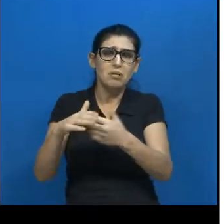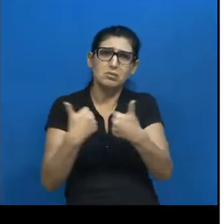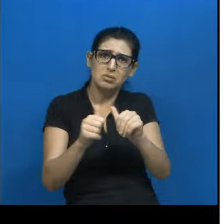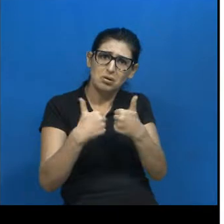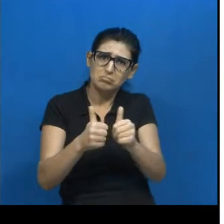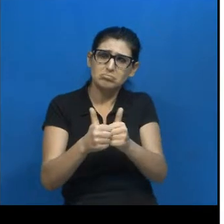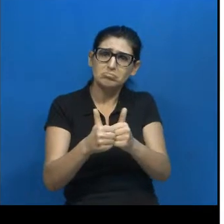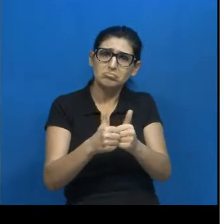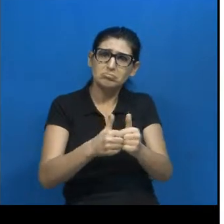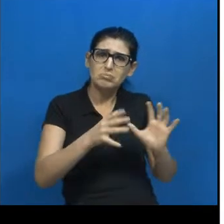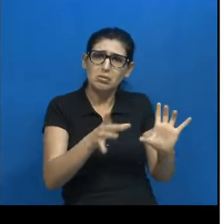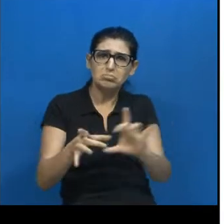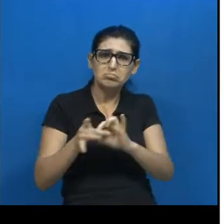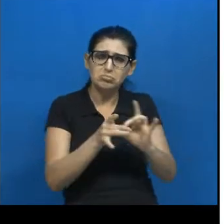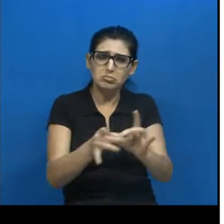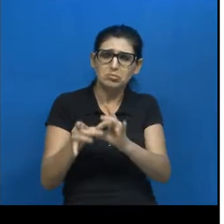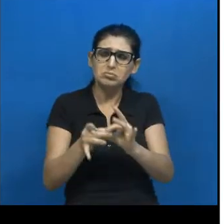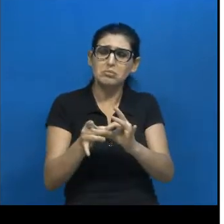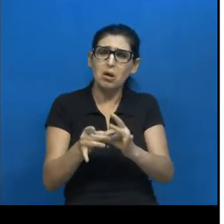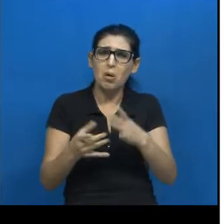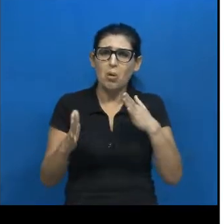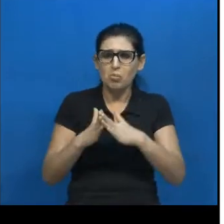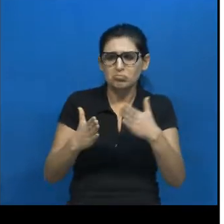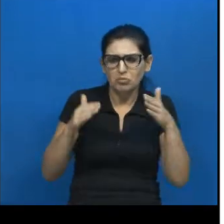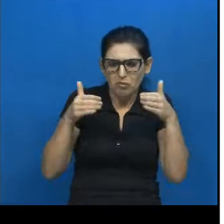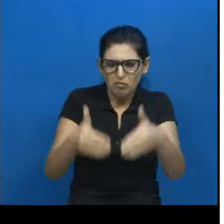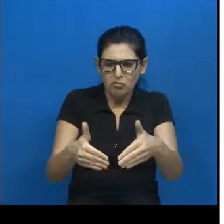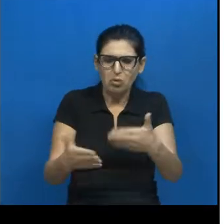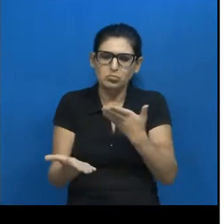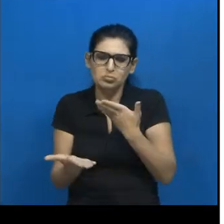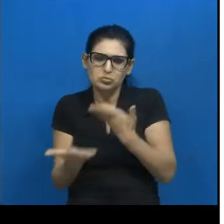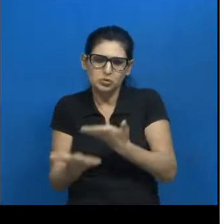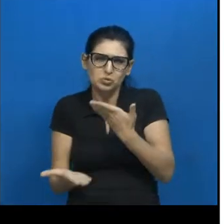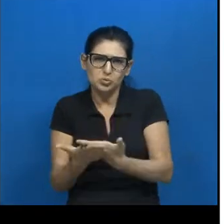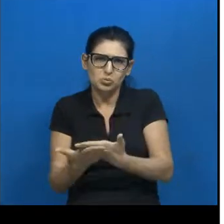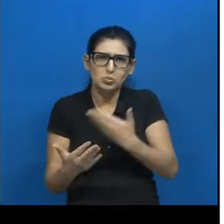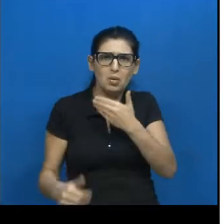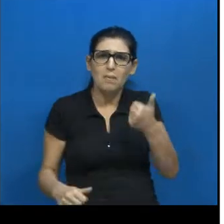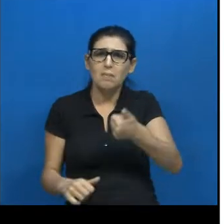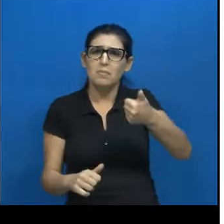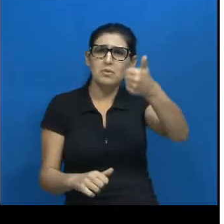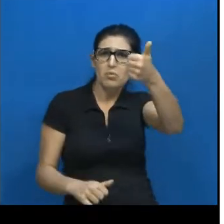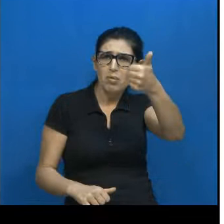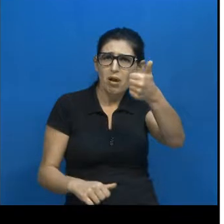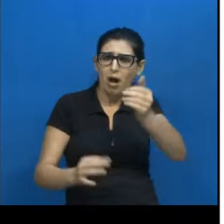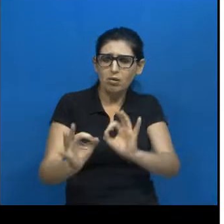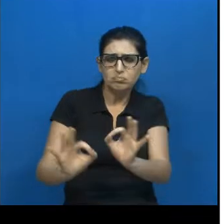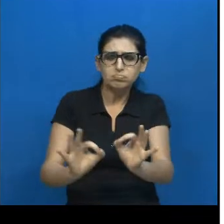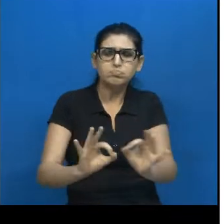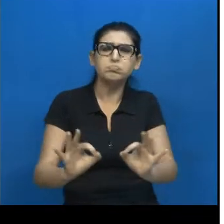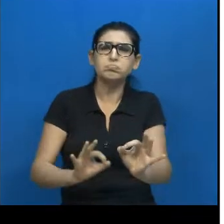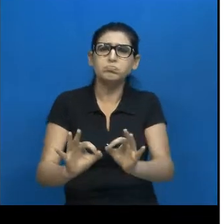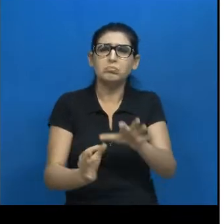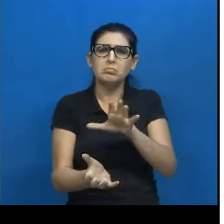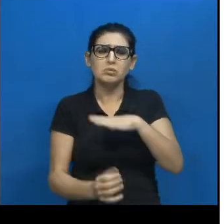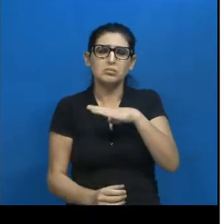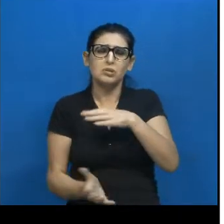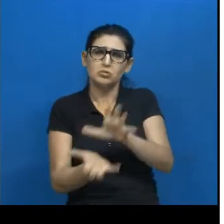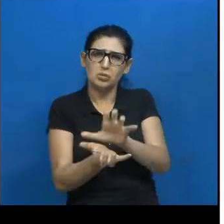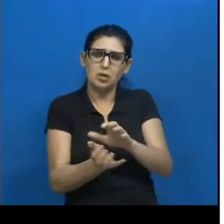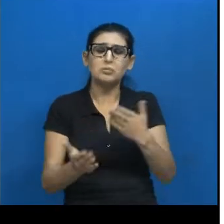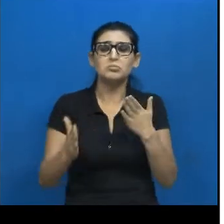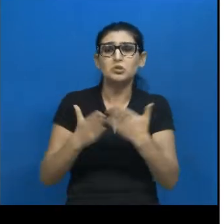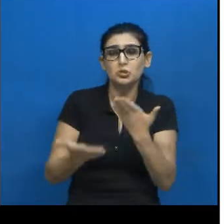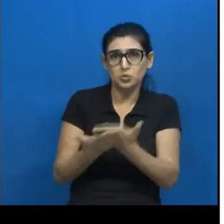um trabalho e um estudo para melhorar essa condição do serviço prestado. Esse estudo,